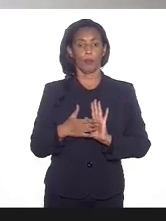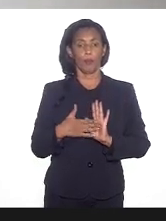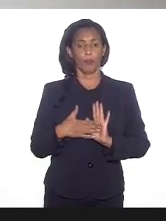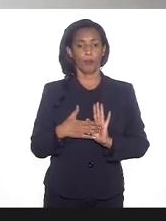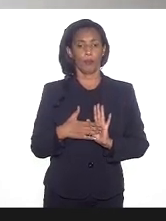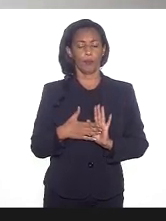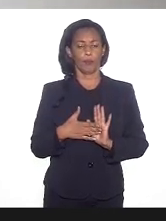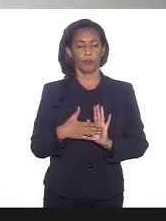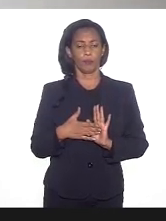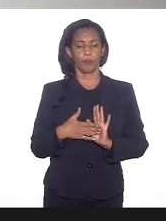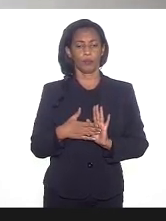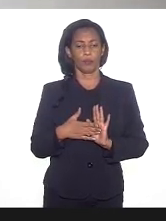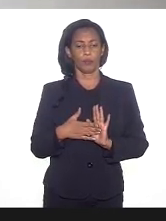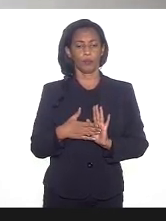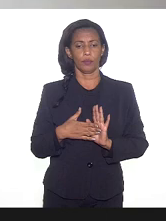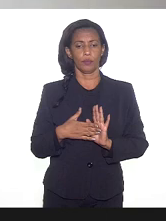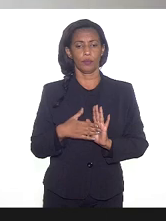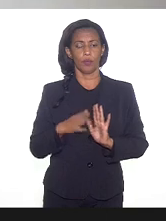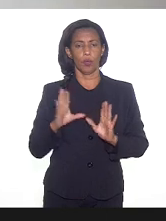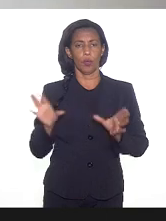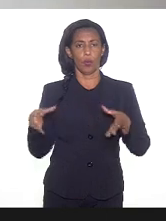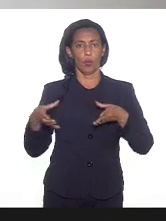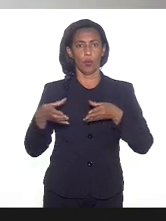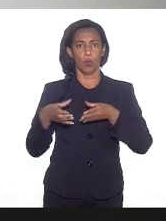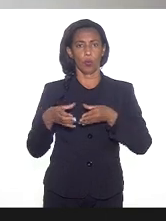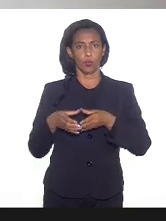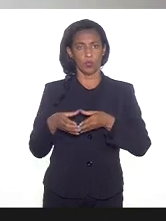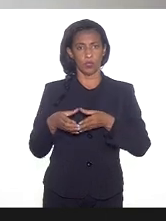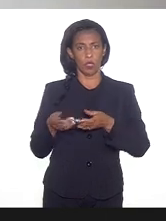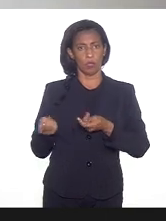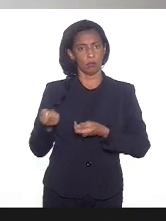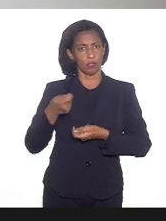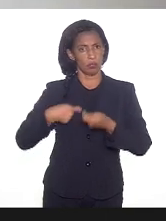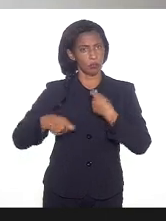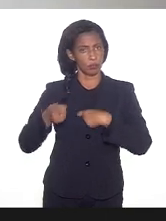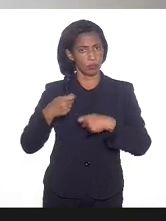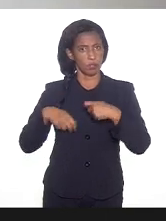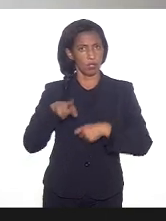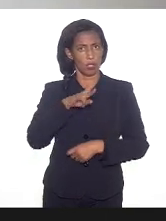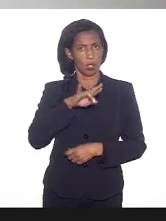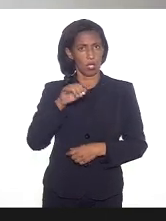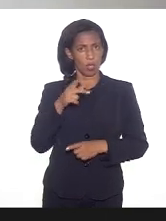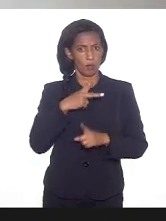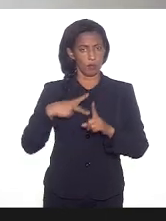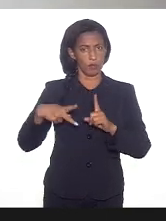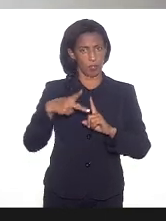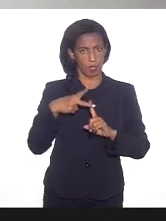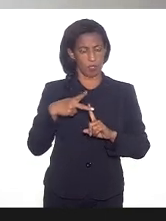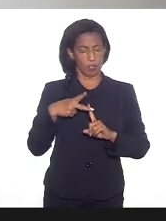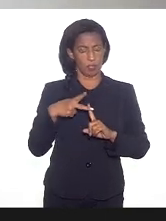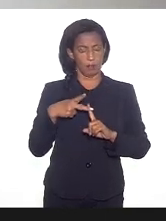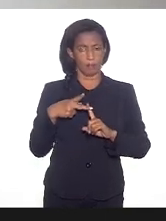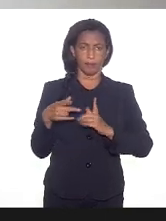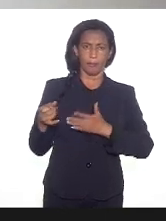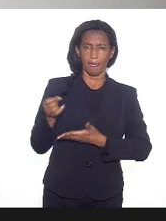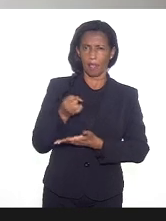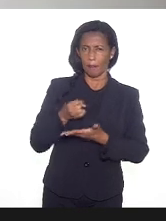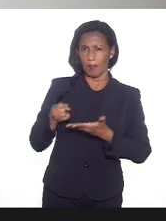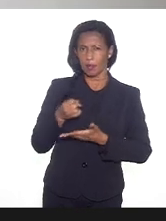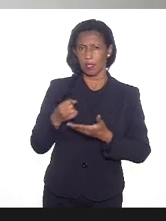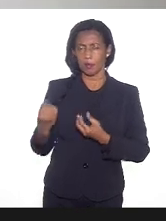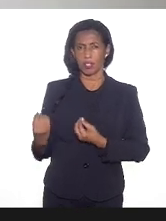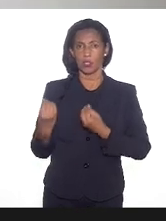a reestruturação do Conselho de Administração do Rio Previdência. Basicamente, ele traz